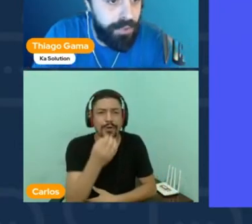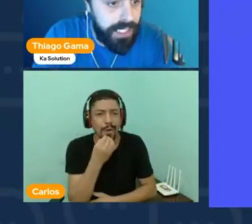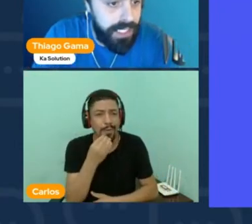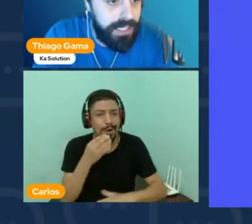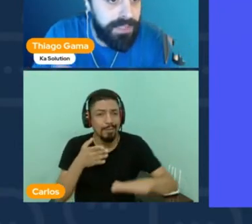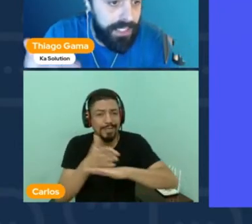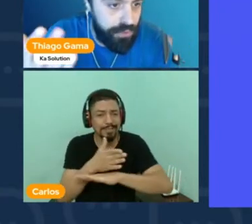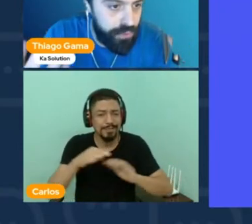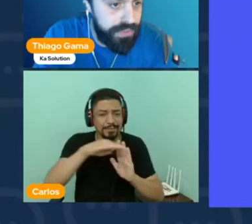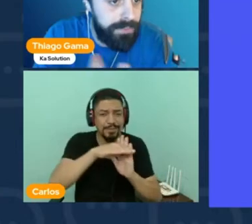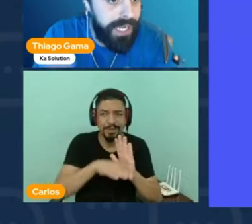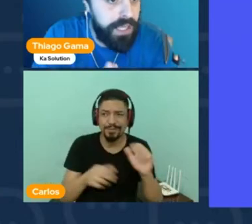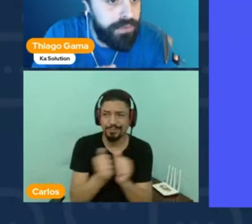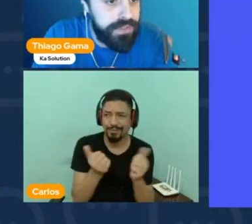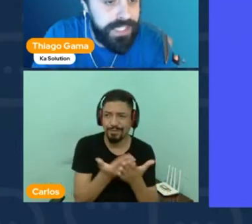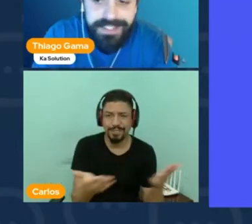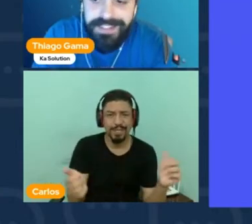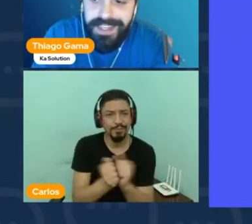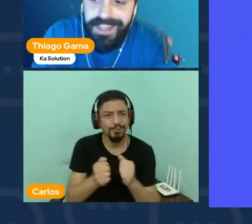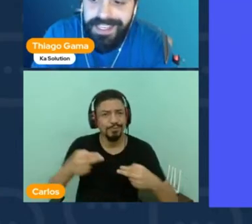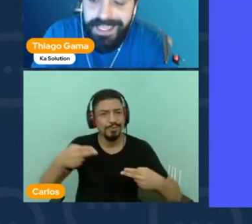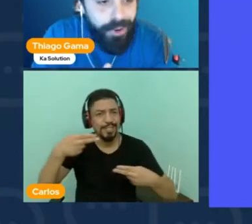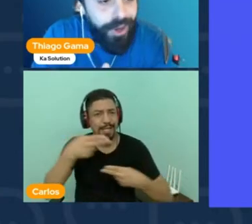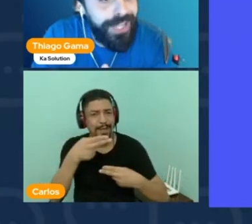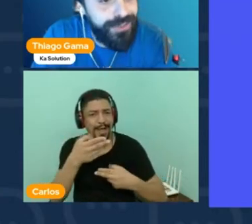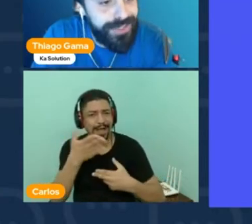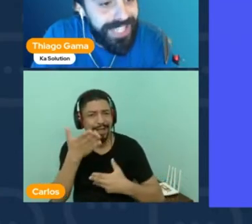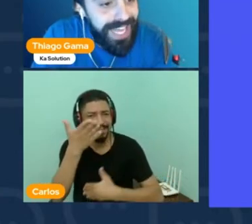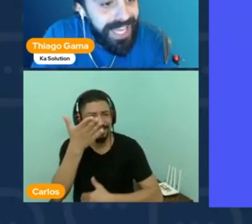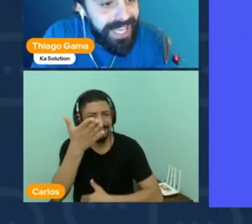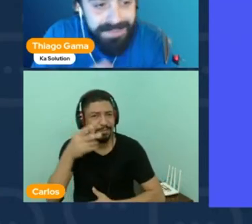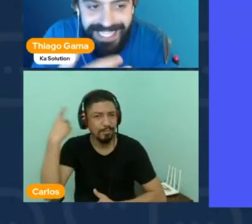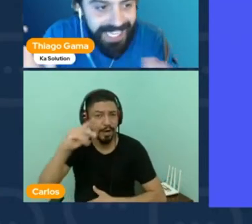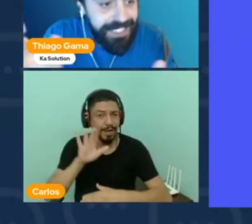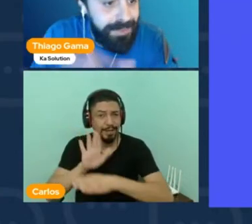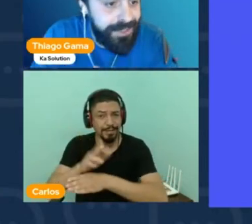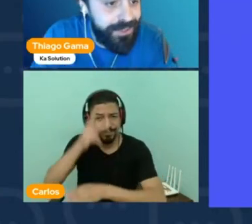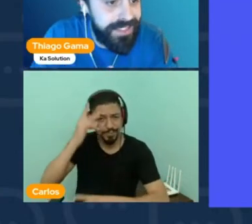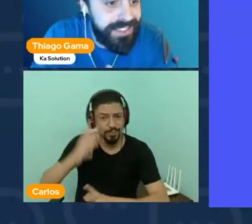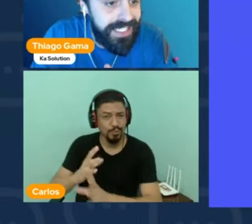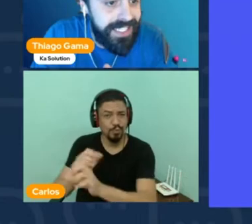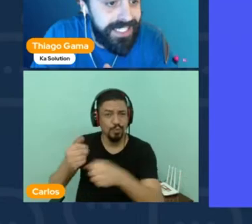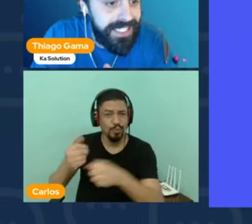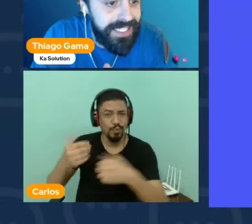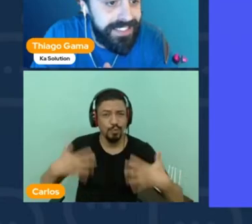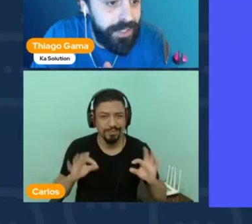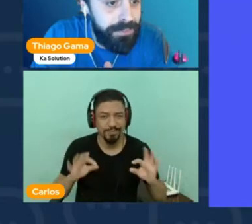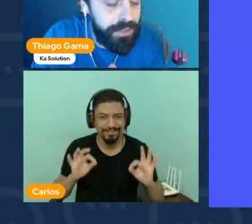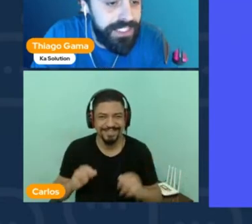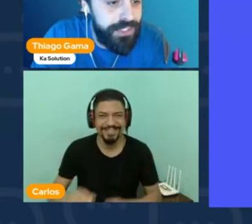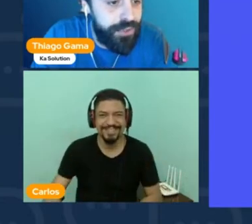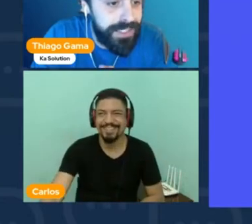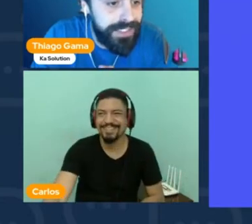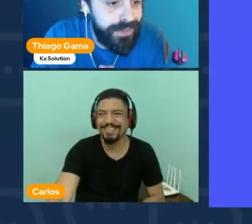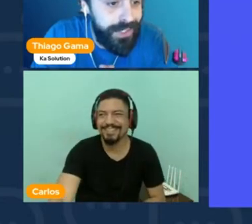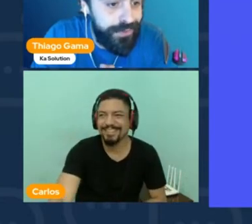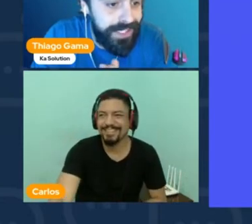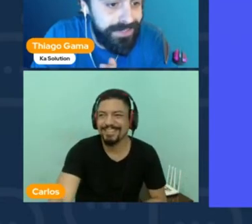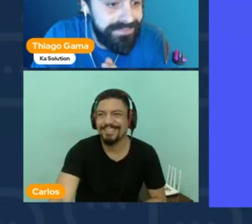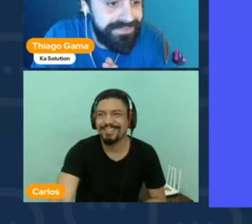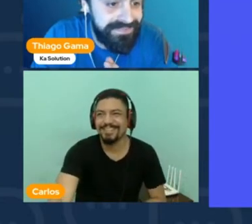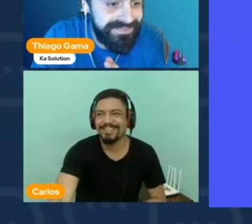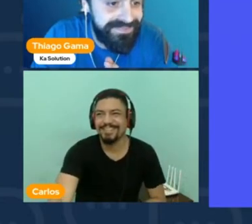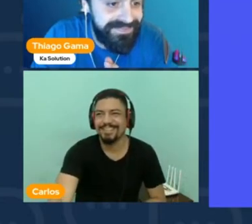desse programa, né, junto com o Sebrae, com vocês, e bora ajudar milhares de pessoas, né, Dani, nesse tema tão importante de computação em